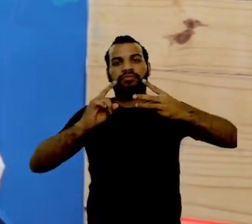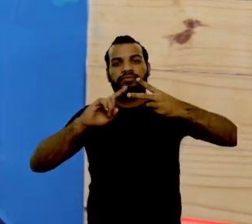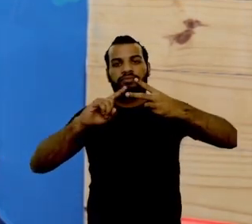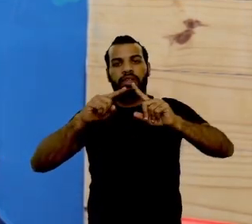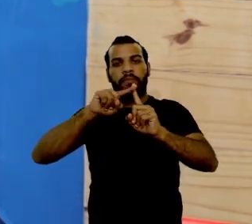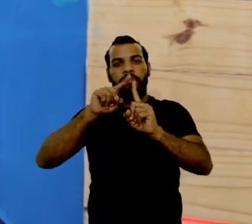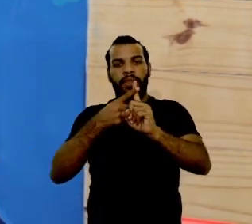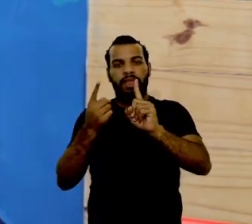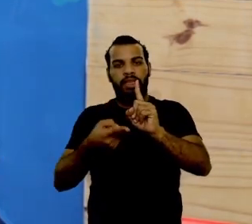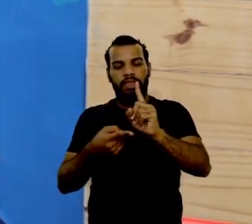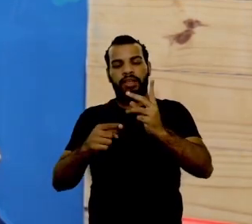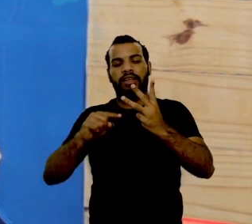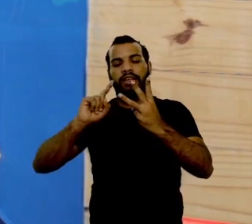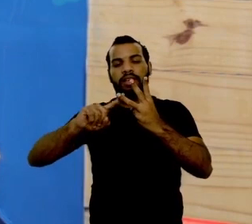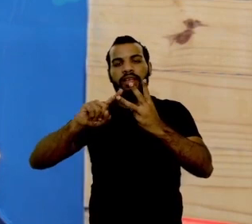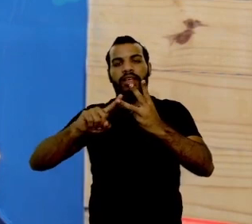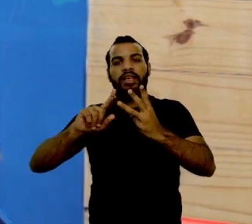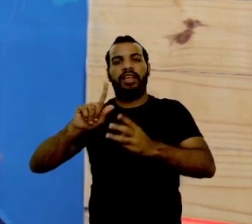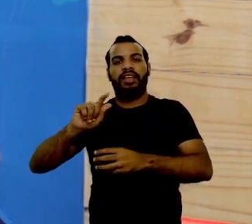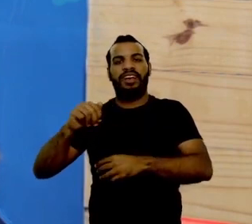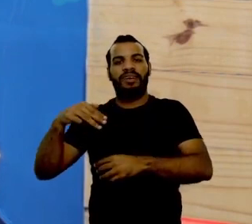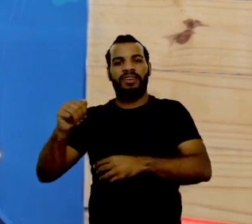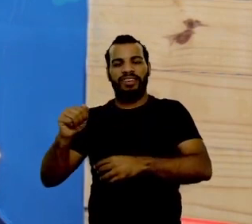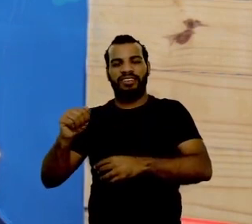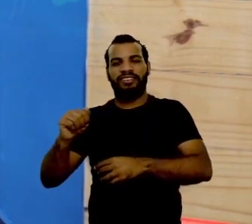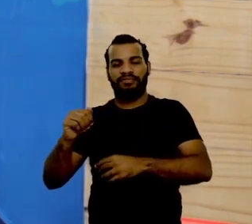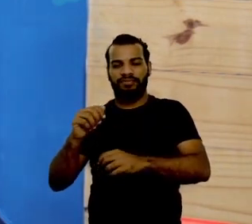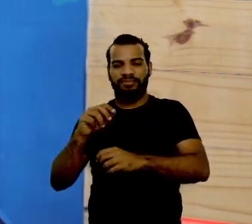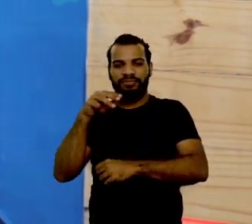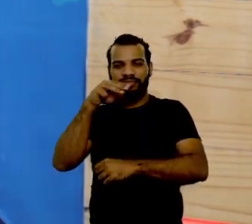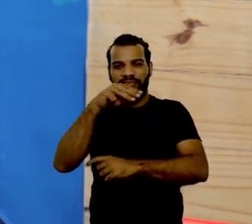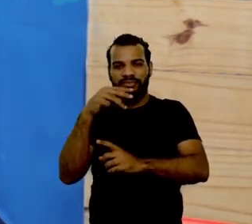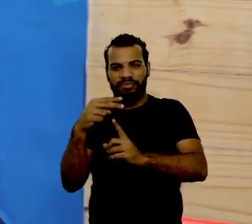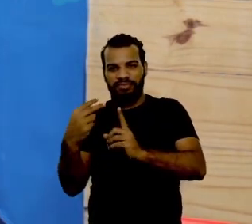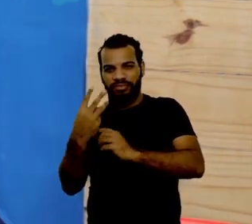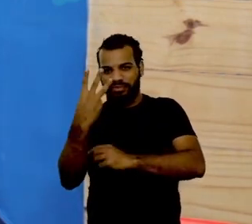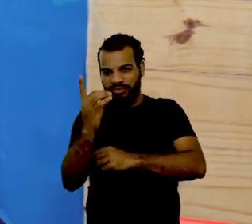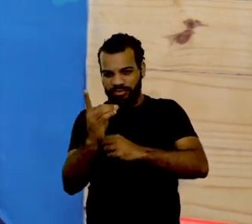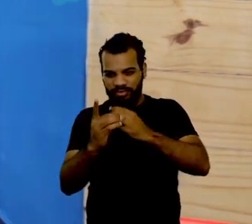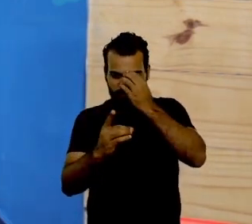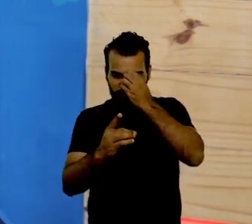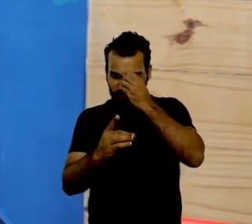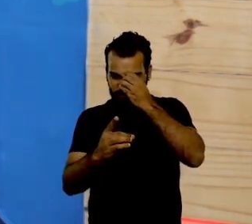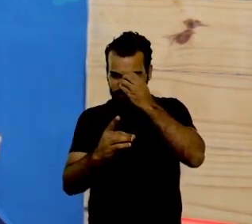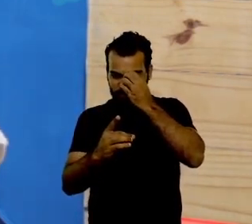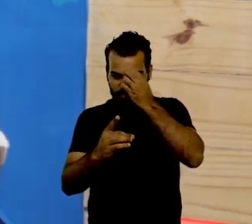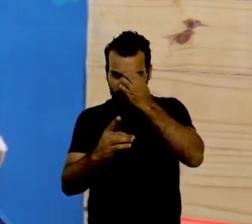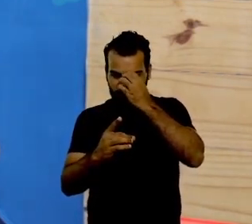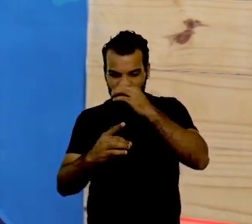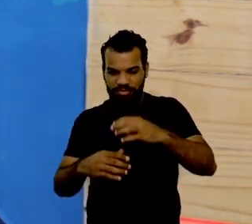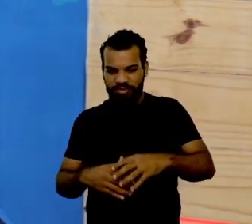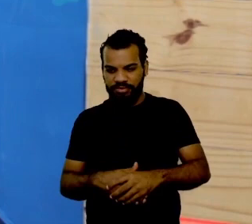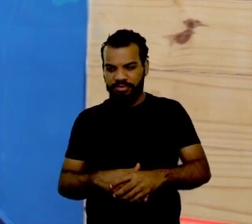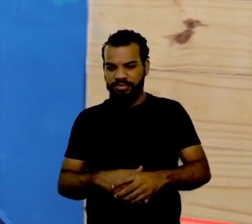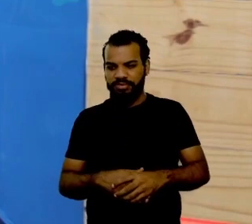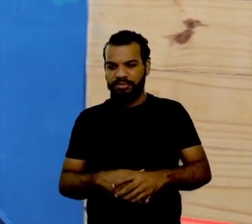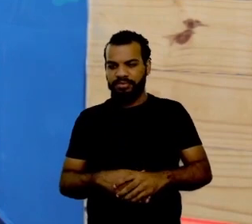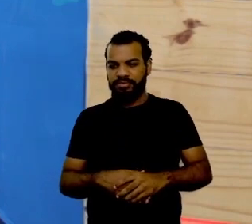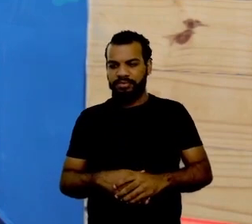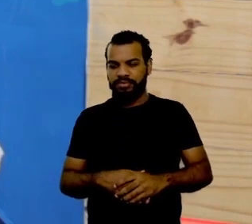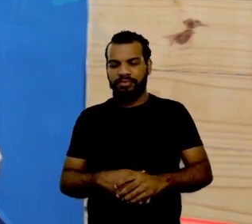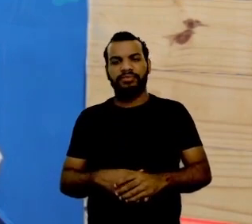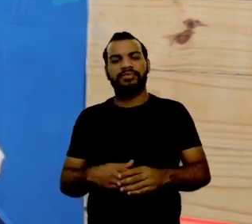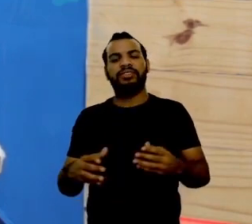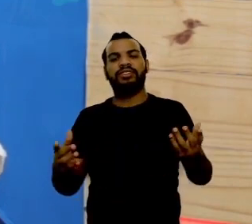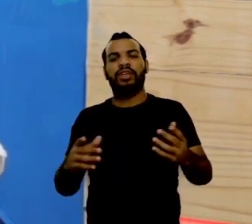e volumétrica, gama, 3 dimensões. É por isso que se fala que a dilatação do sólido é, em geral, menor